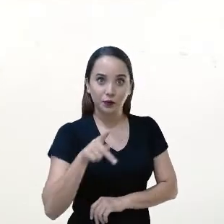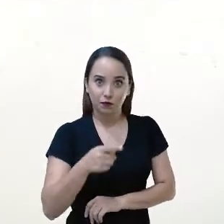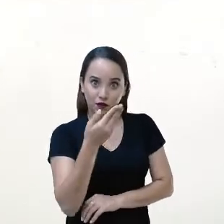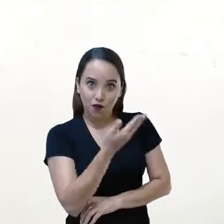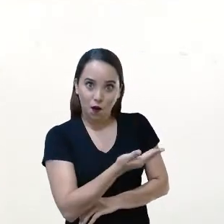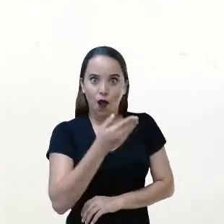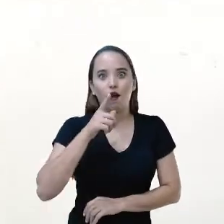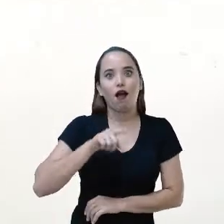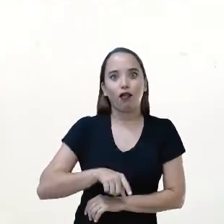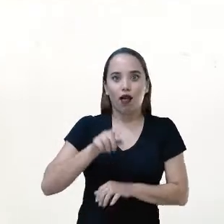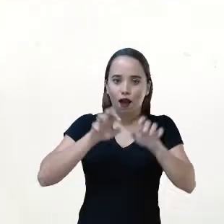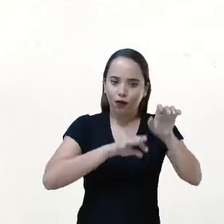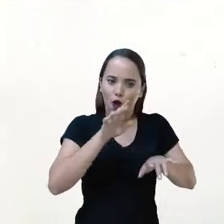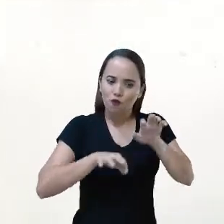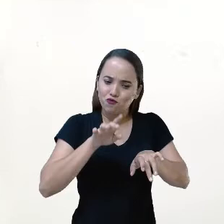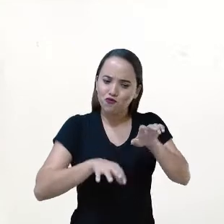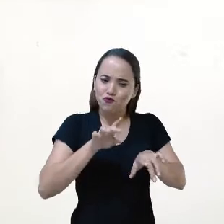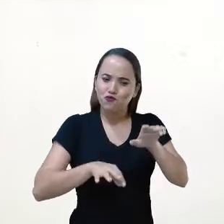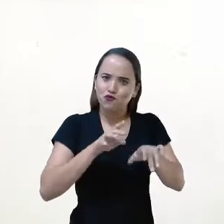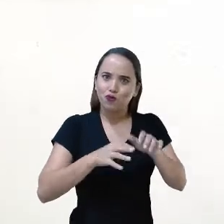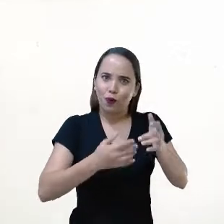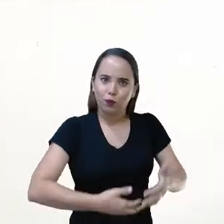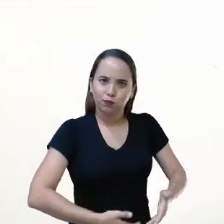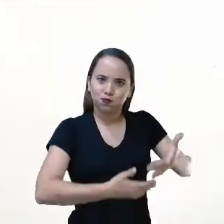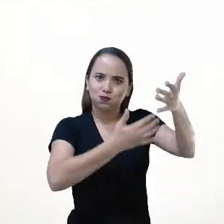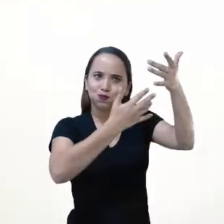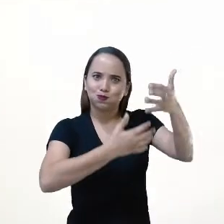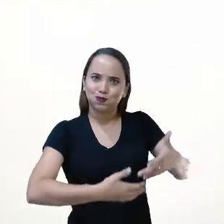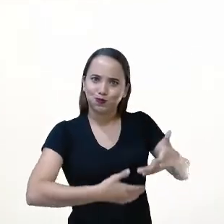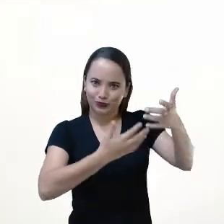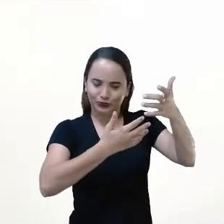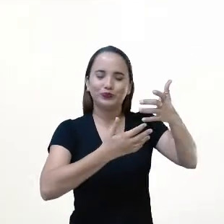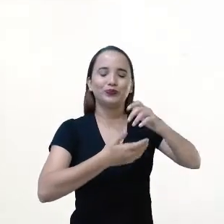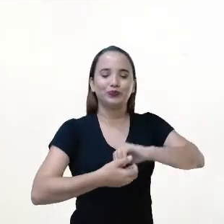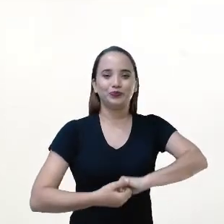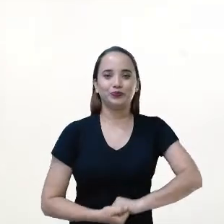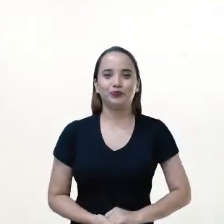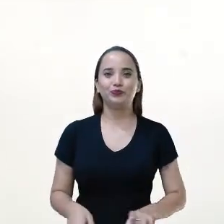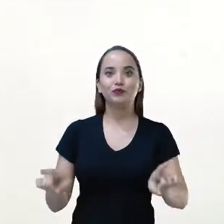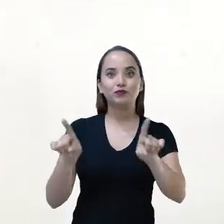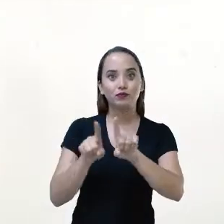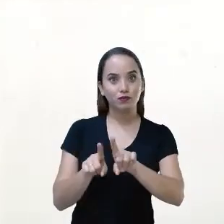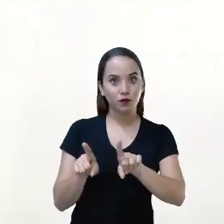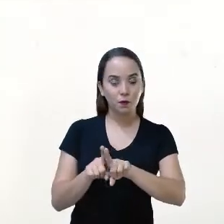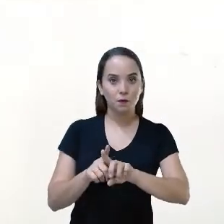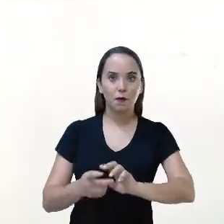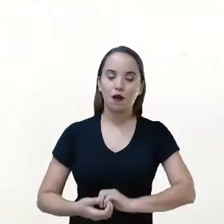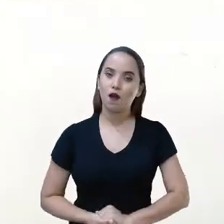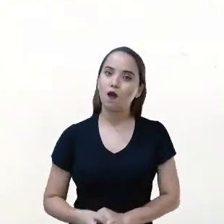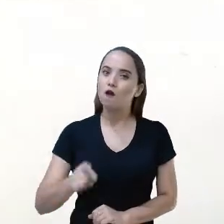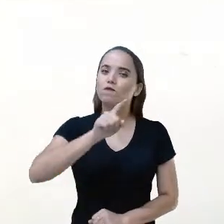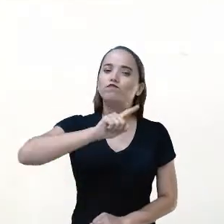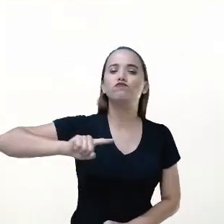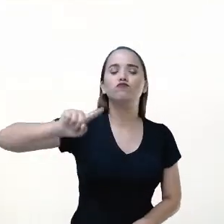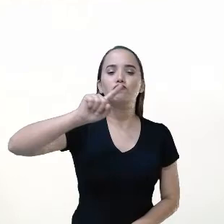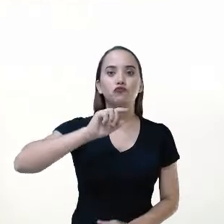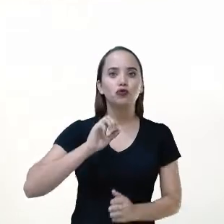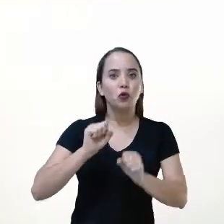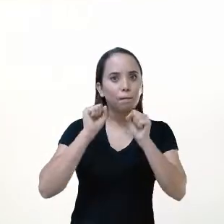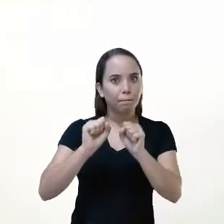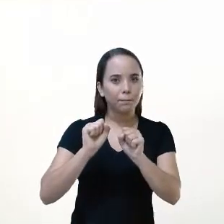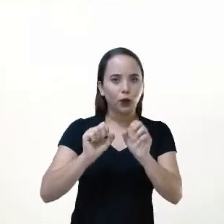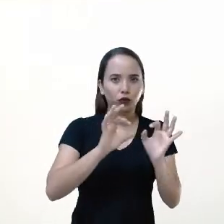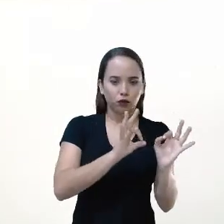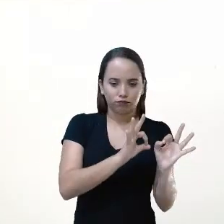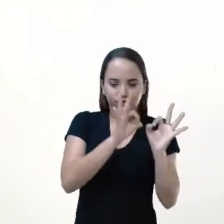comentários de quem já está aqui no aplicativo junto com a gente nessa aula. Além disso, vocês podem assistir, rever